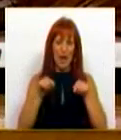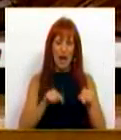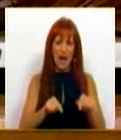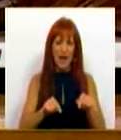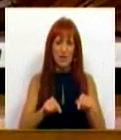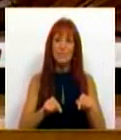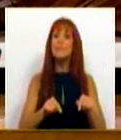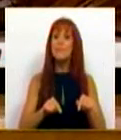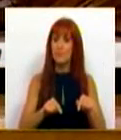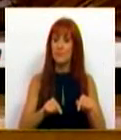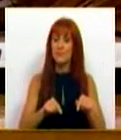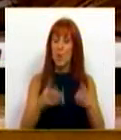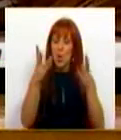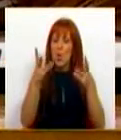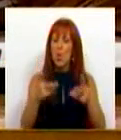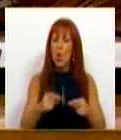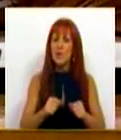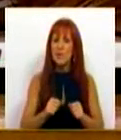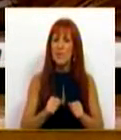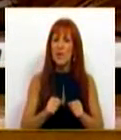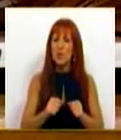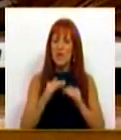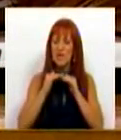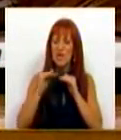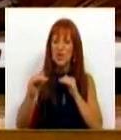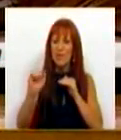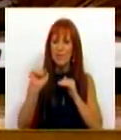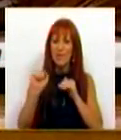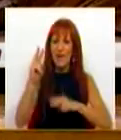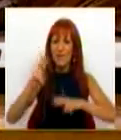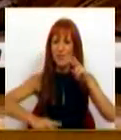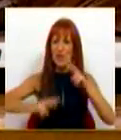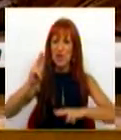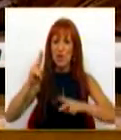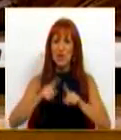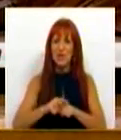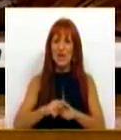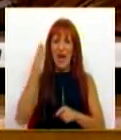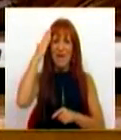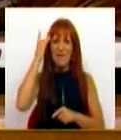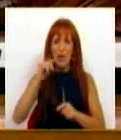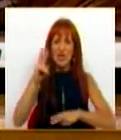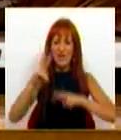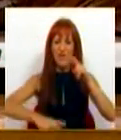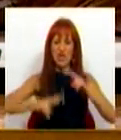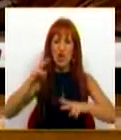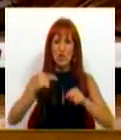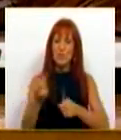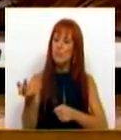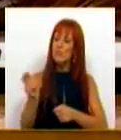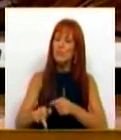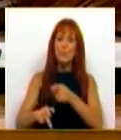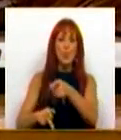Este é o orçamento da estabilidade fiscal. A previsibilidade fiscal